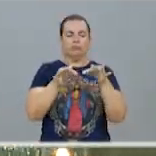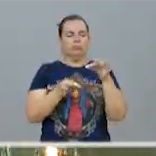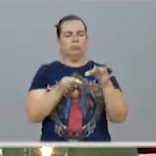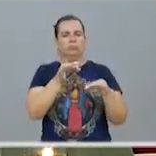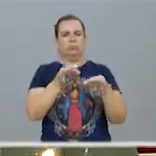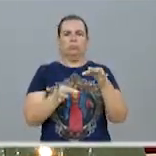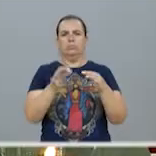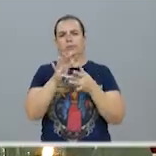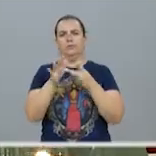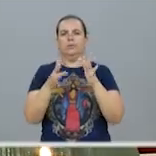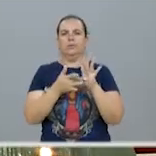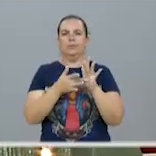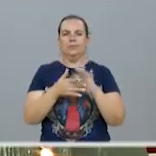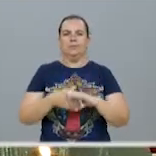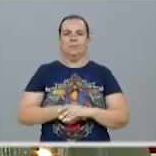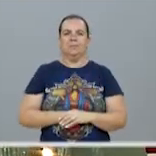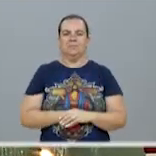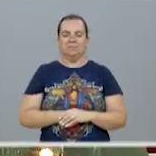Jesus.